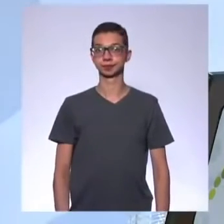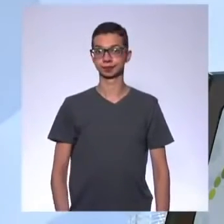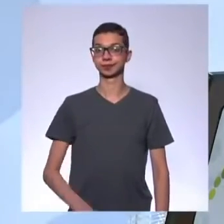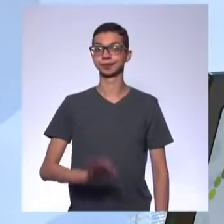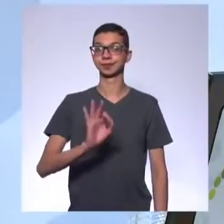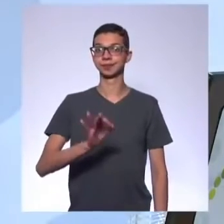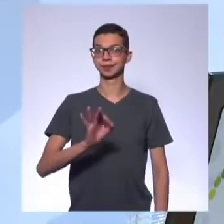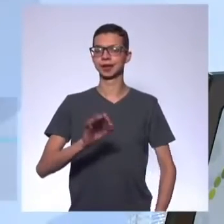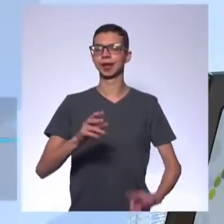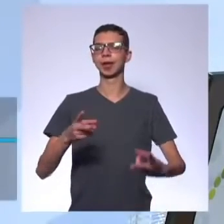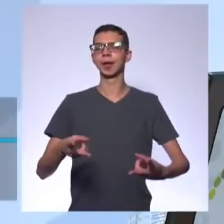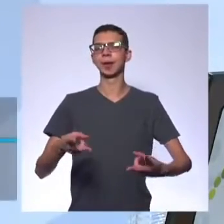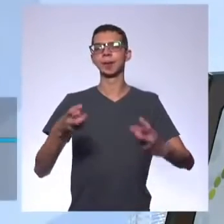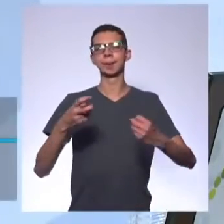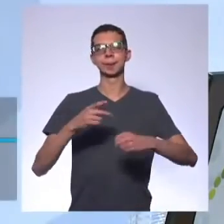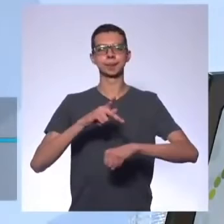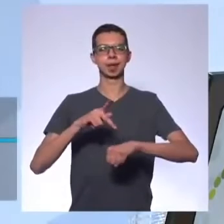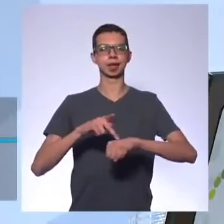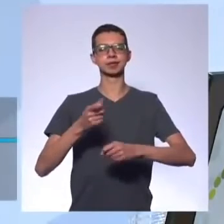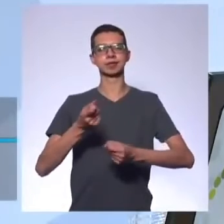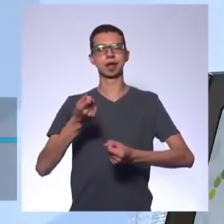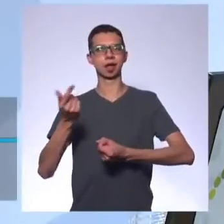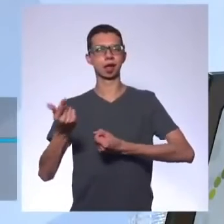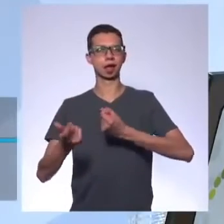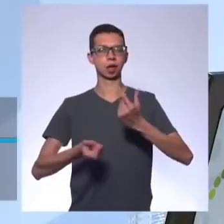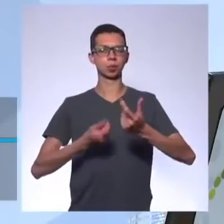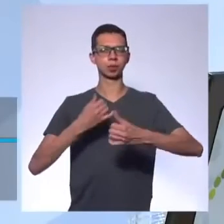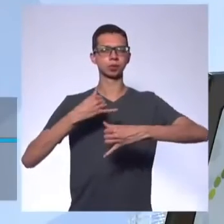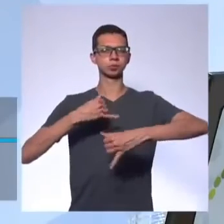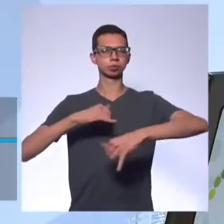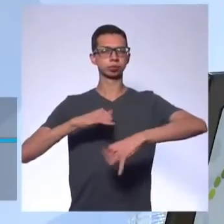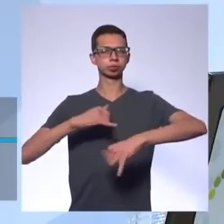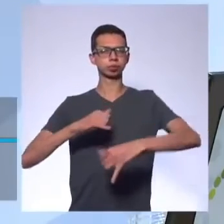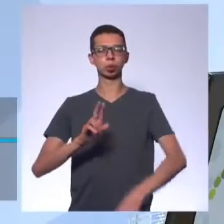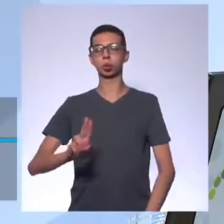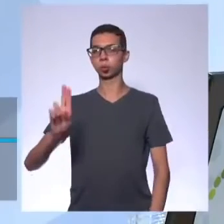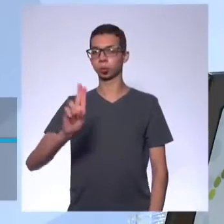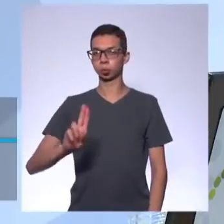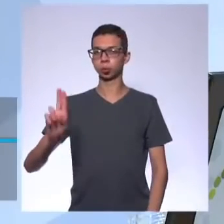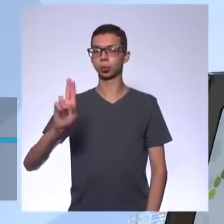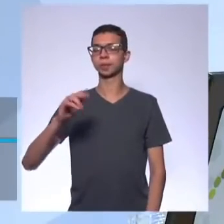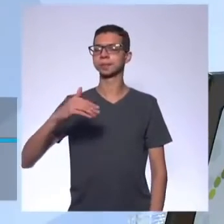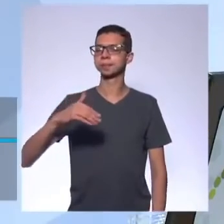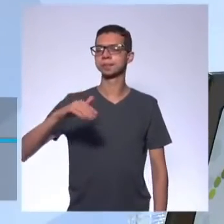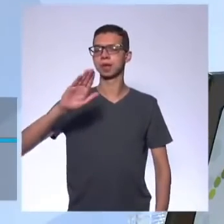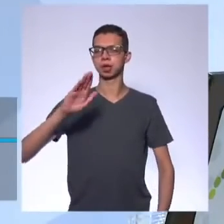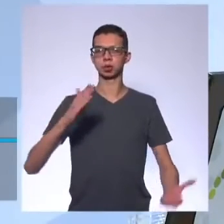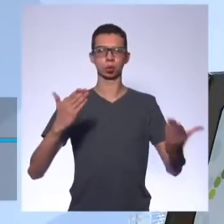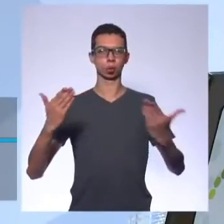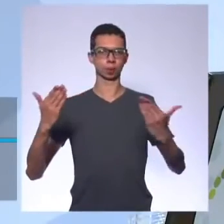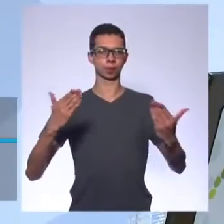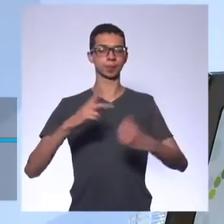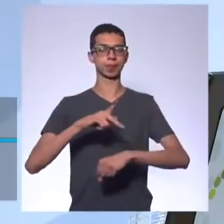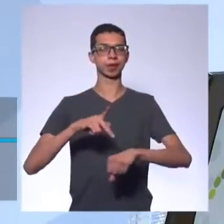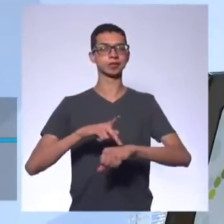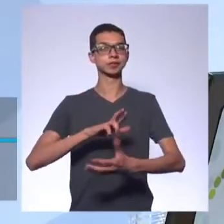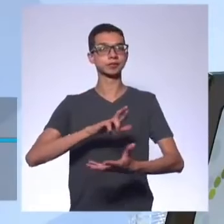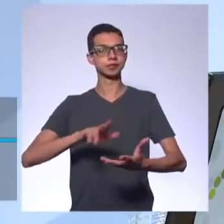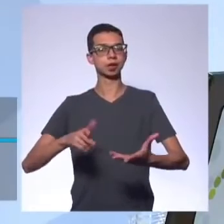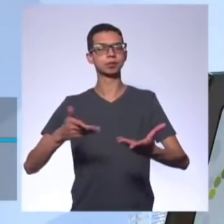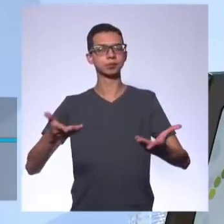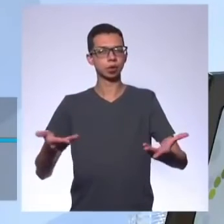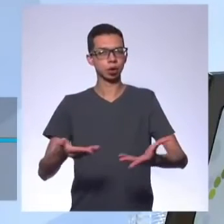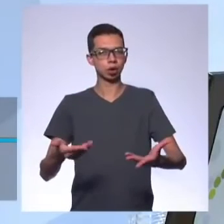alguns países, né, têm um consumo elevado de energia elétrica em comparação com outros países. Então, eu vou pedir